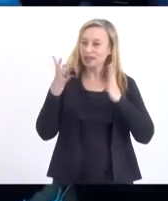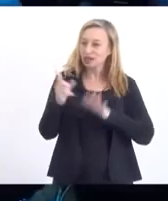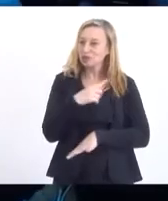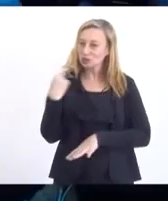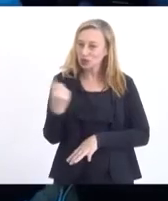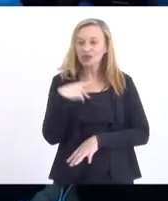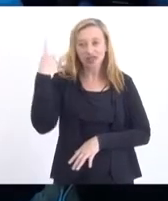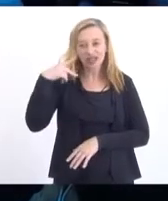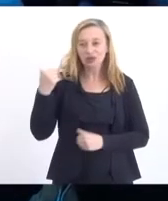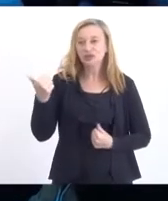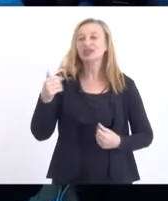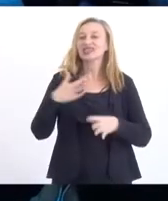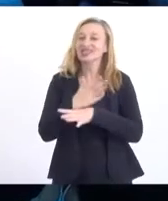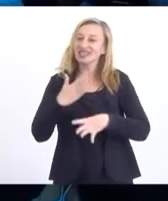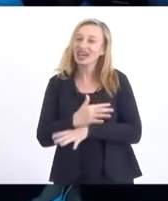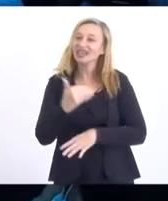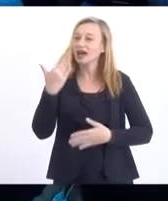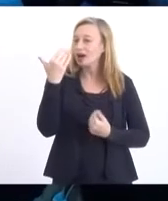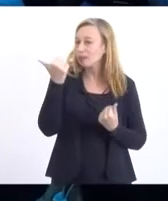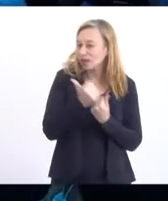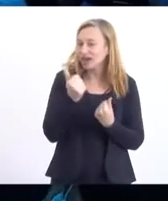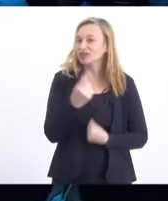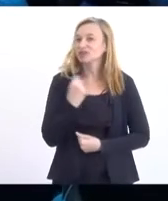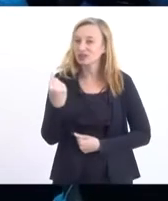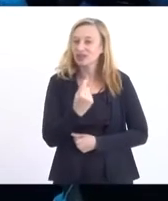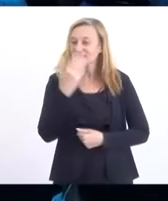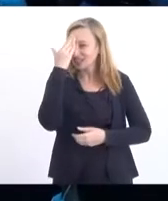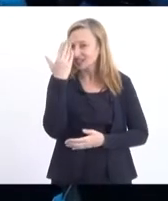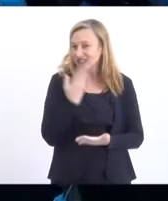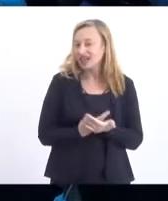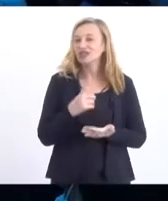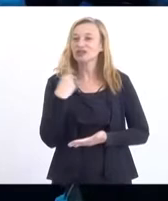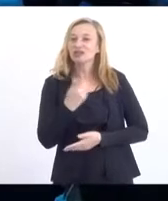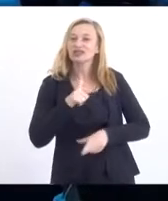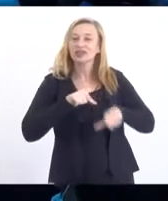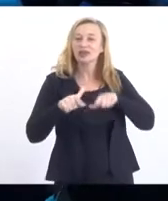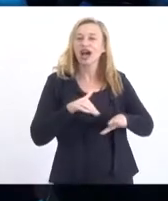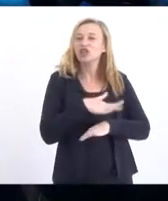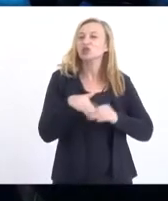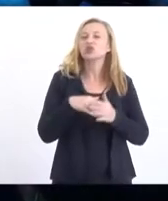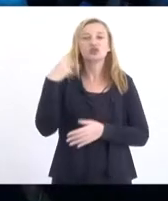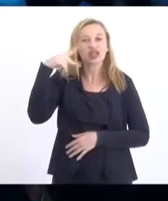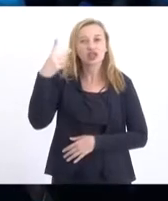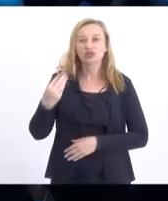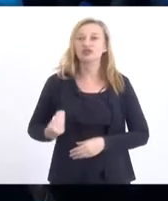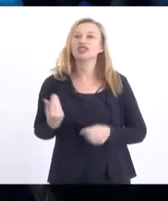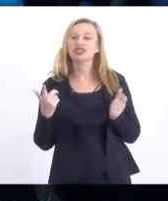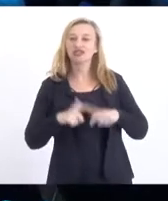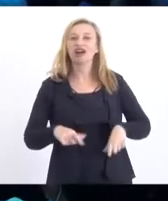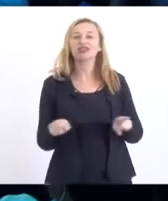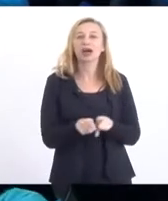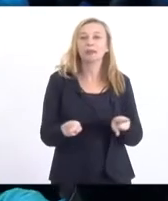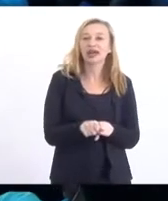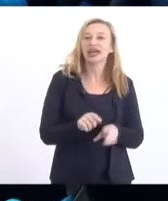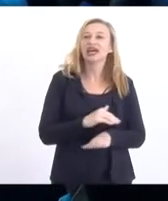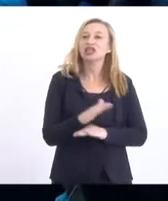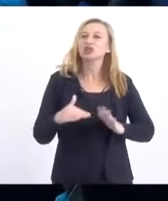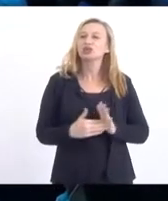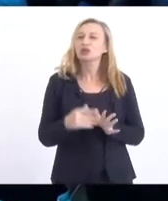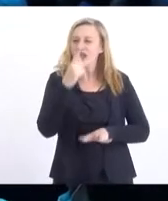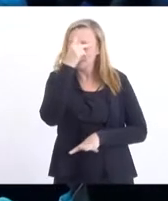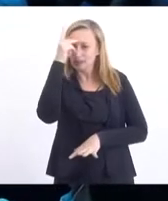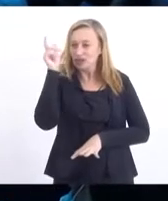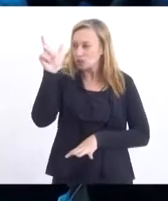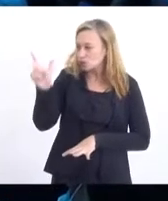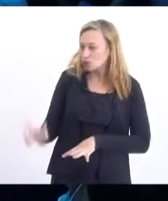muito nos apoiado, acreditado no nosso trabalho. E quero cumprimentar a todos os vereadores que aqui estão presentes. E também cumprimento na pessoa do